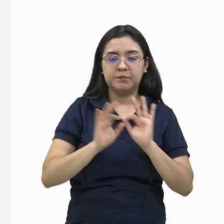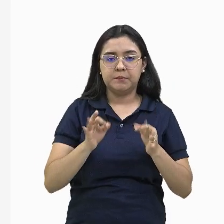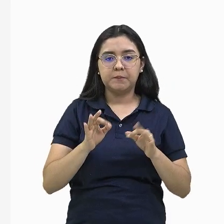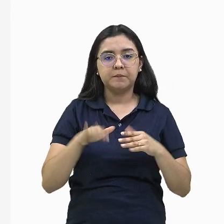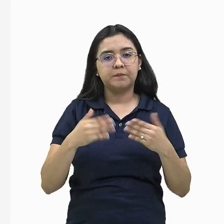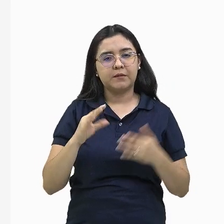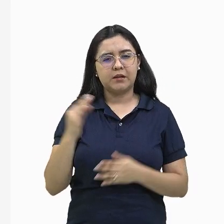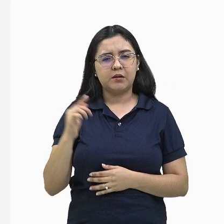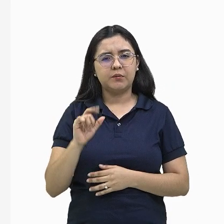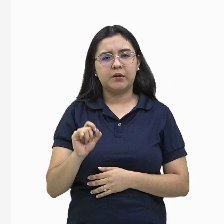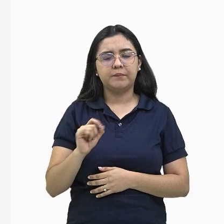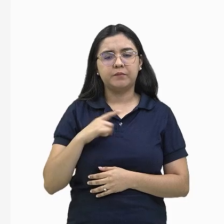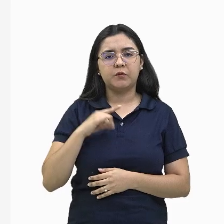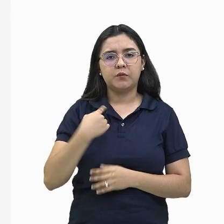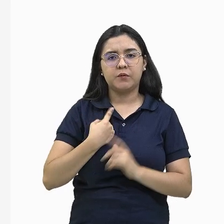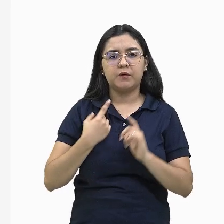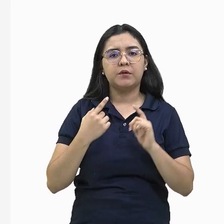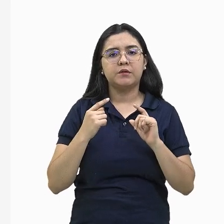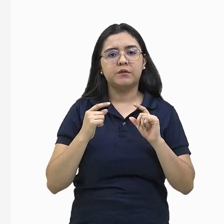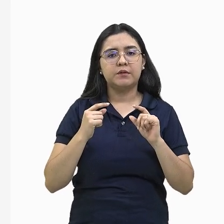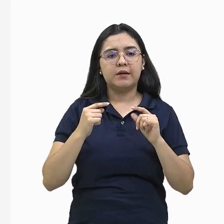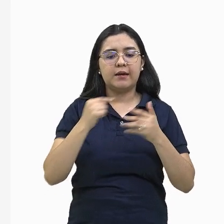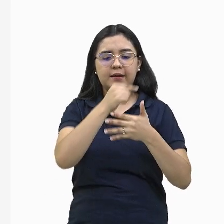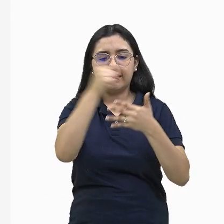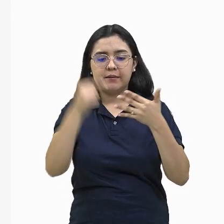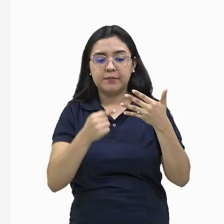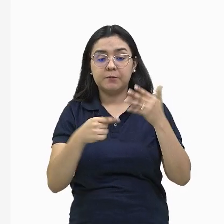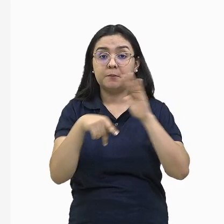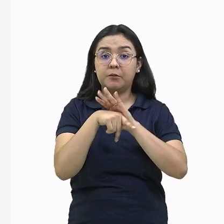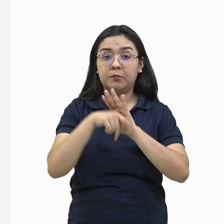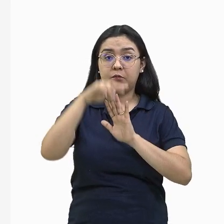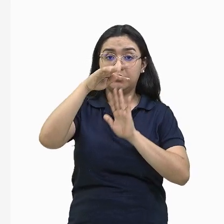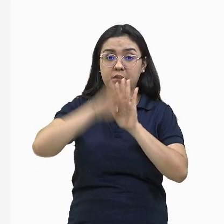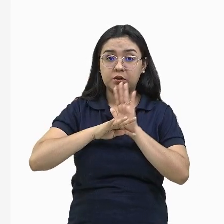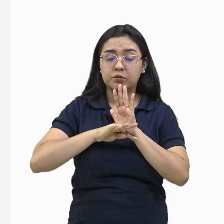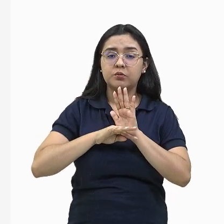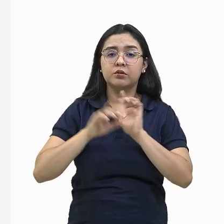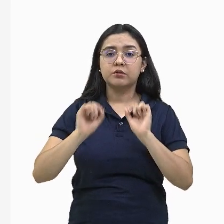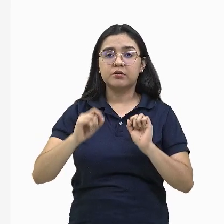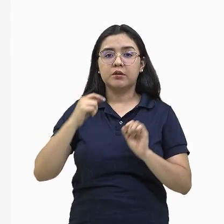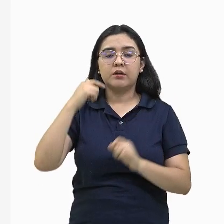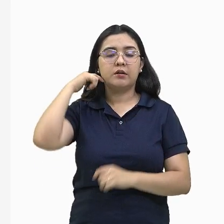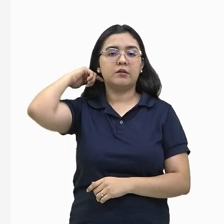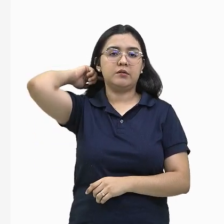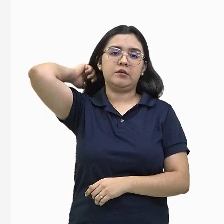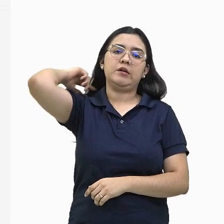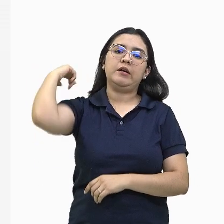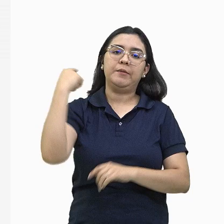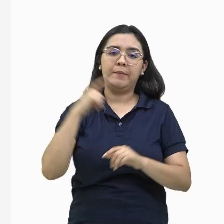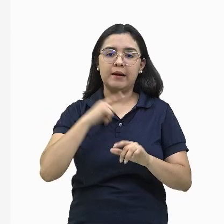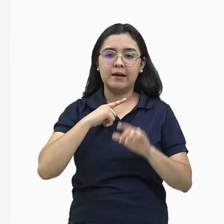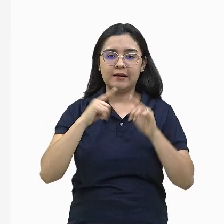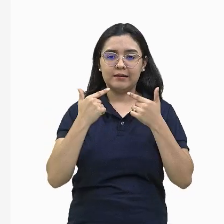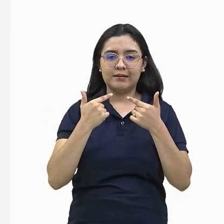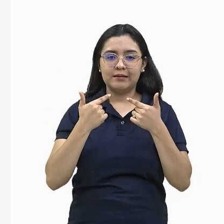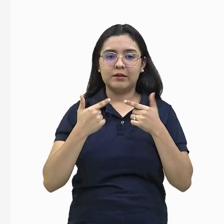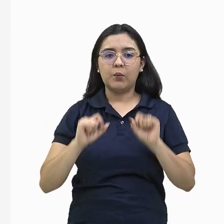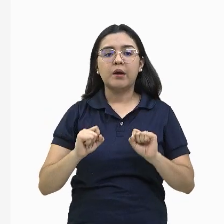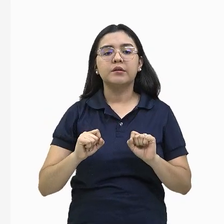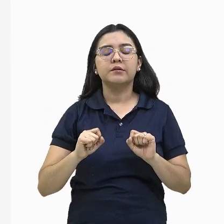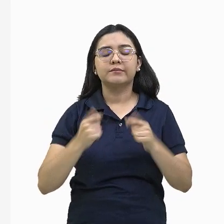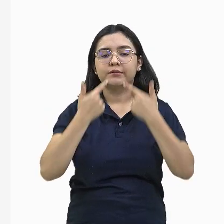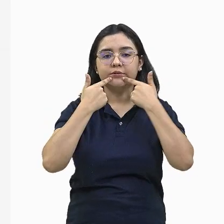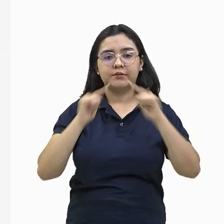aí, claro, quando a gente fala elementos textuais, estamos falando de linguagem verbal. Lembrando que a